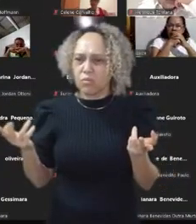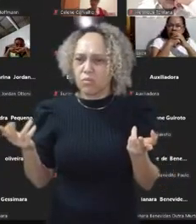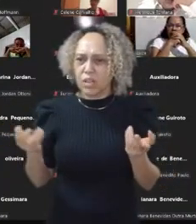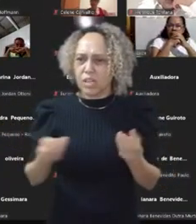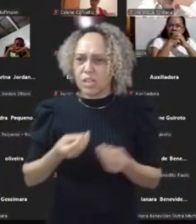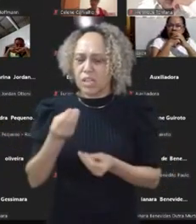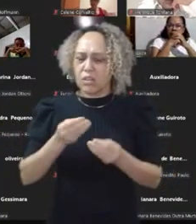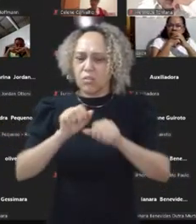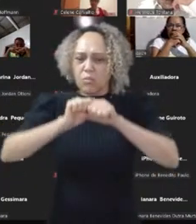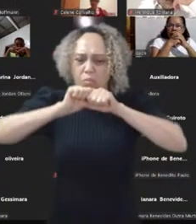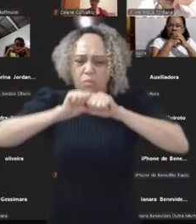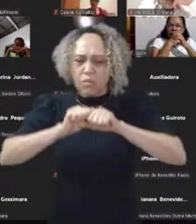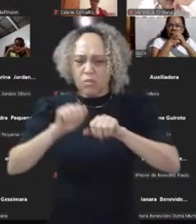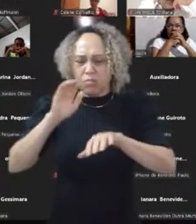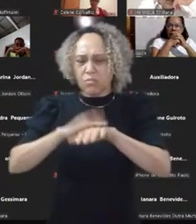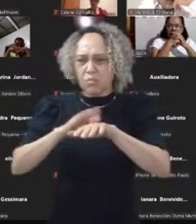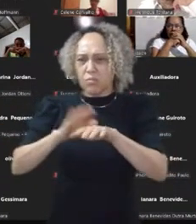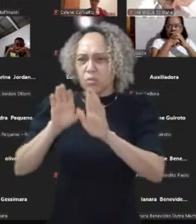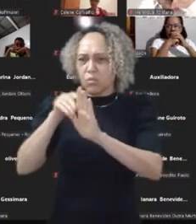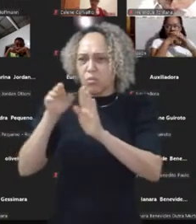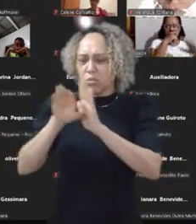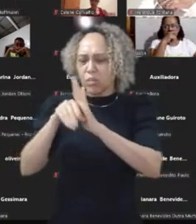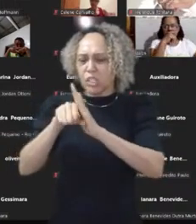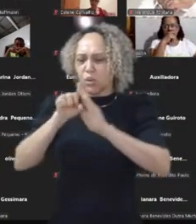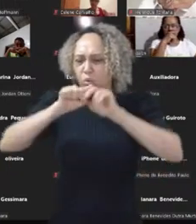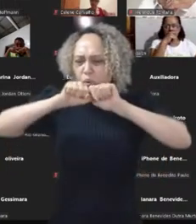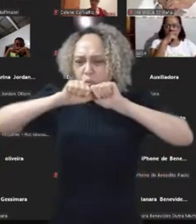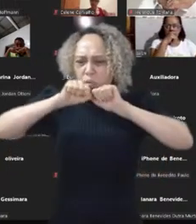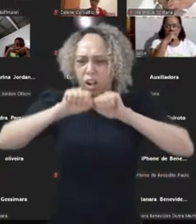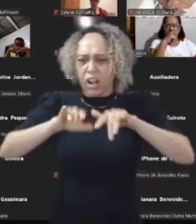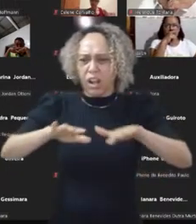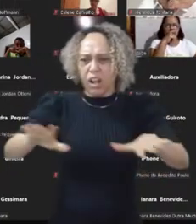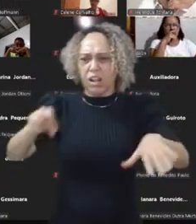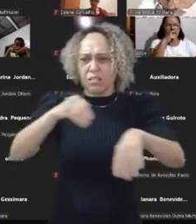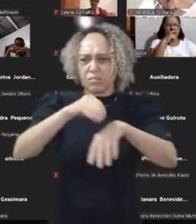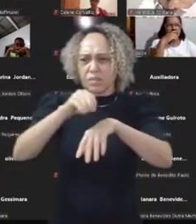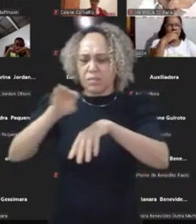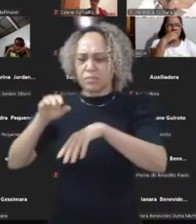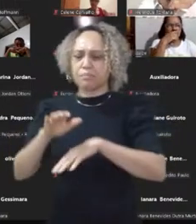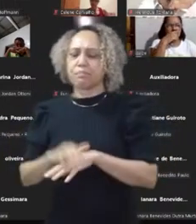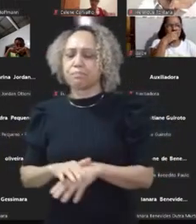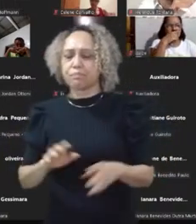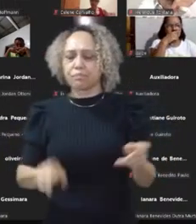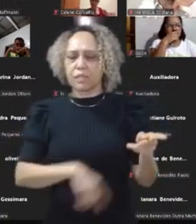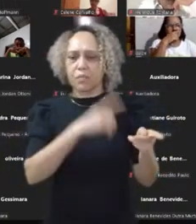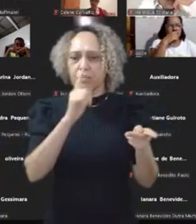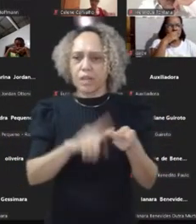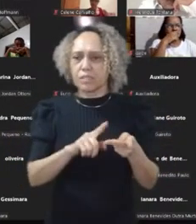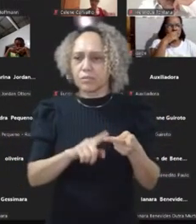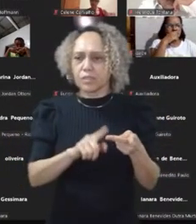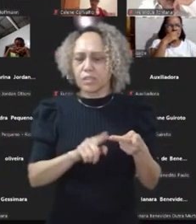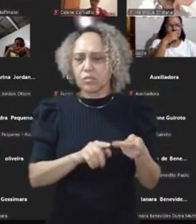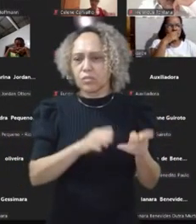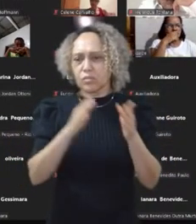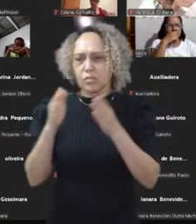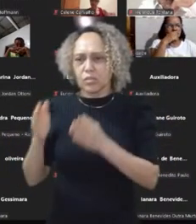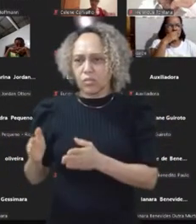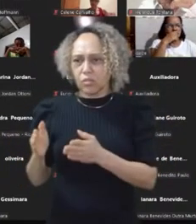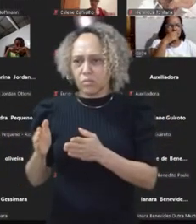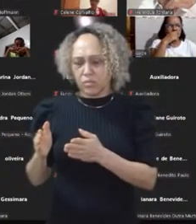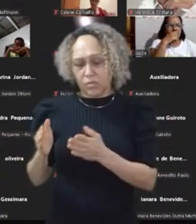disseminar seu próprio conteúdo e aí eu passo pro segundo tópico que eu sempre digo